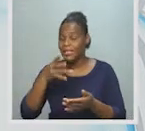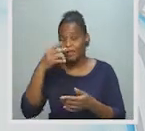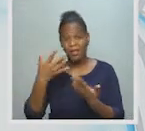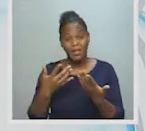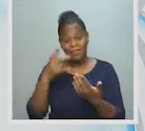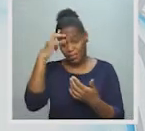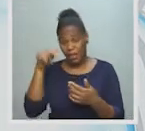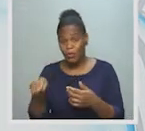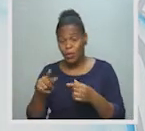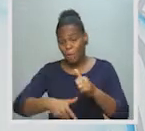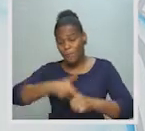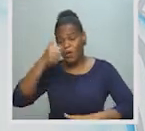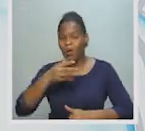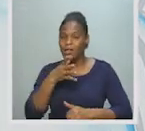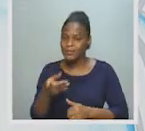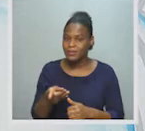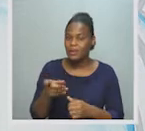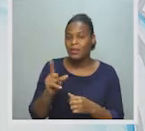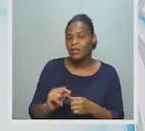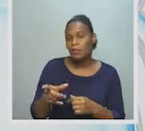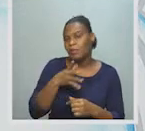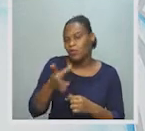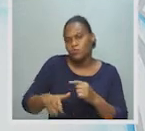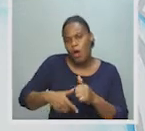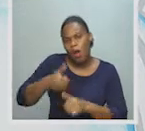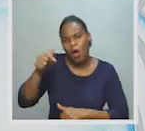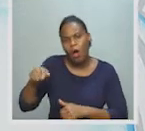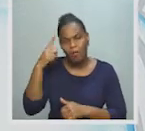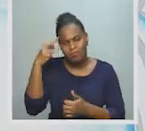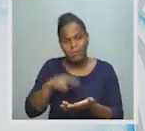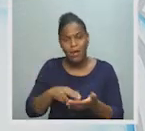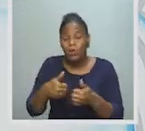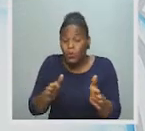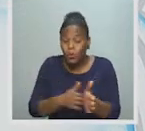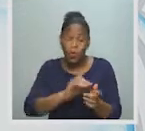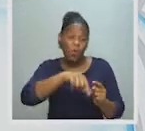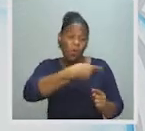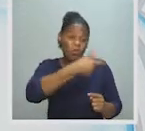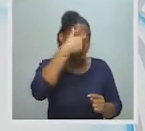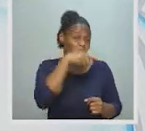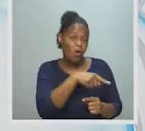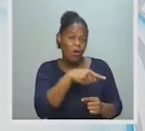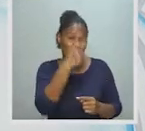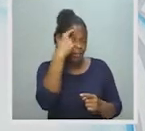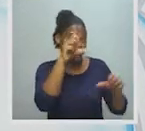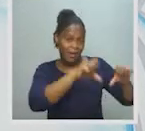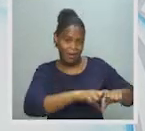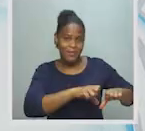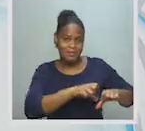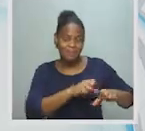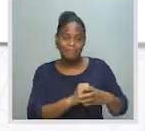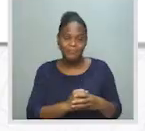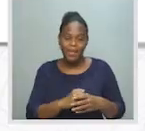sua posição é a posição melhor, é a posição certa, e todos os restantes indivíduos estão